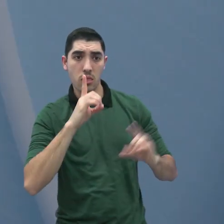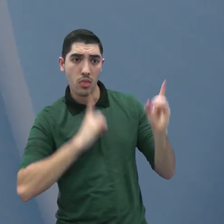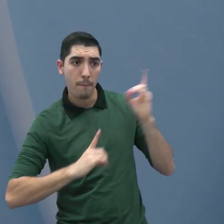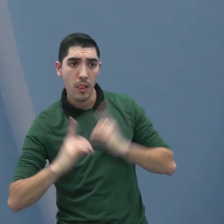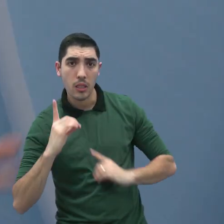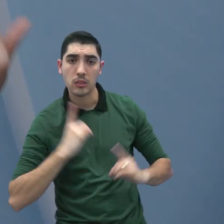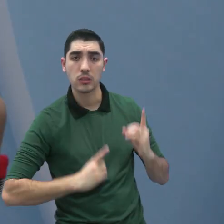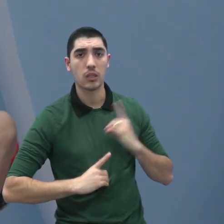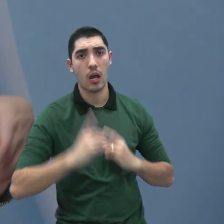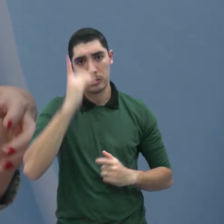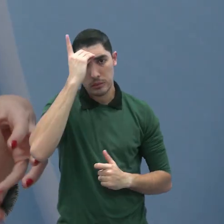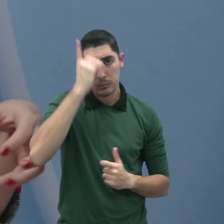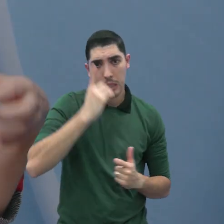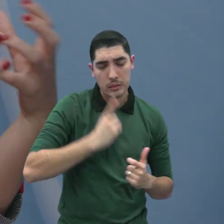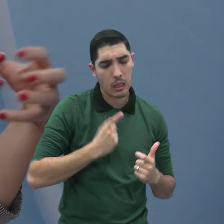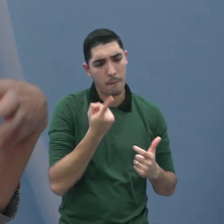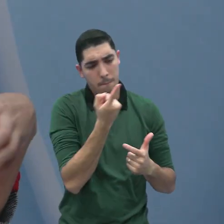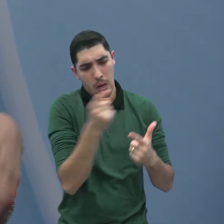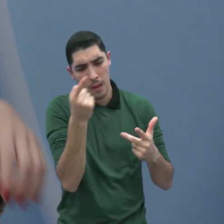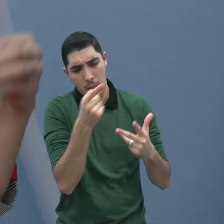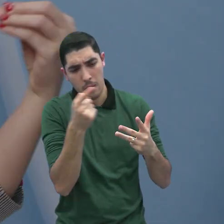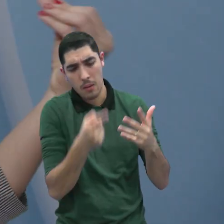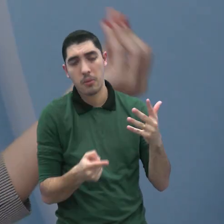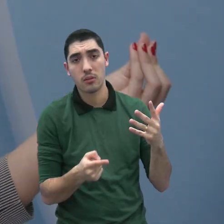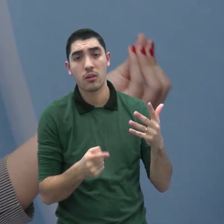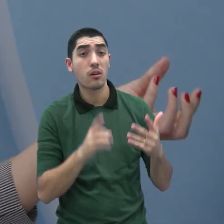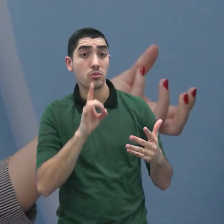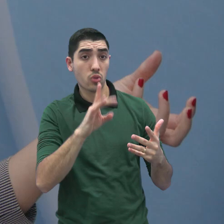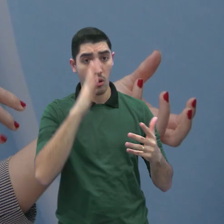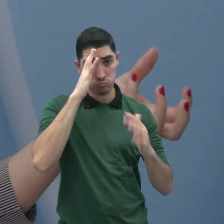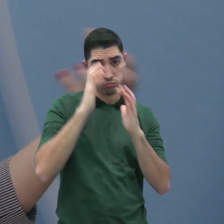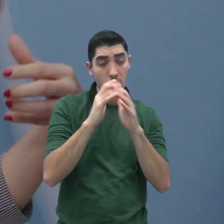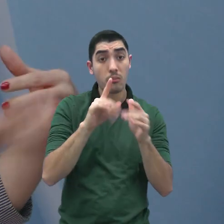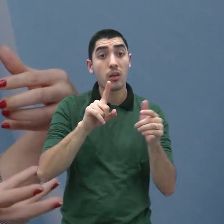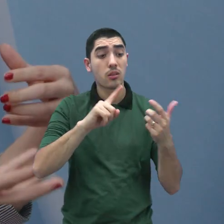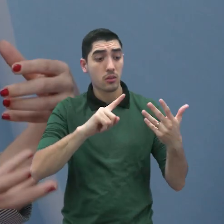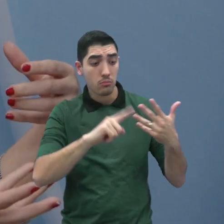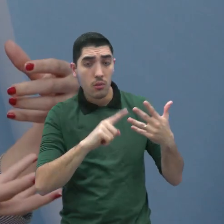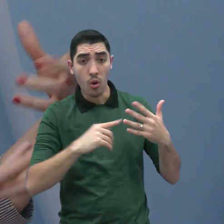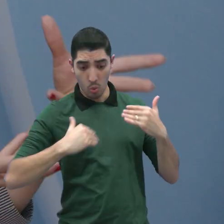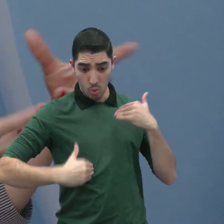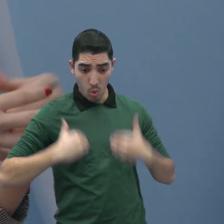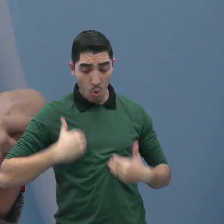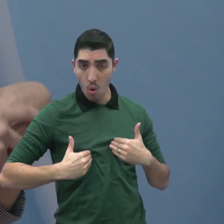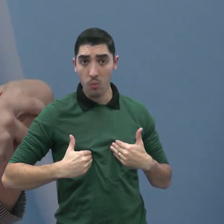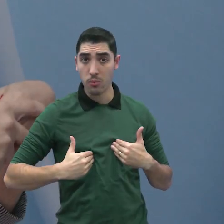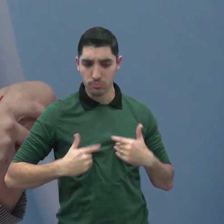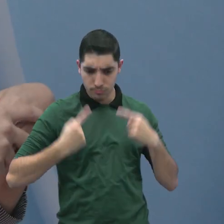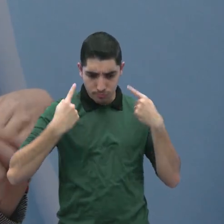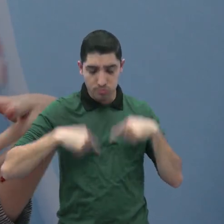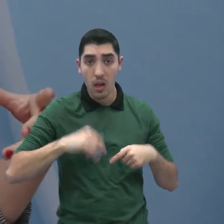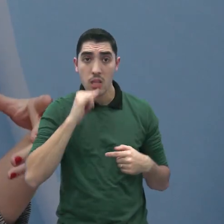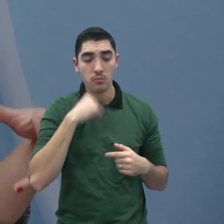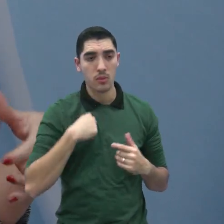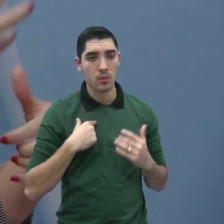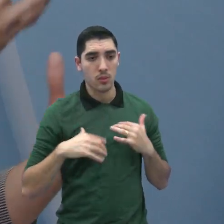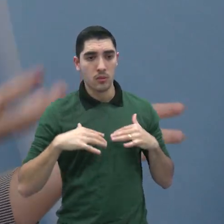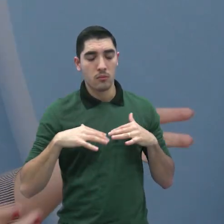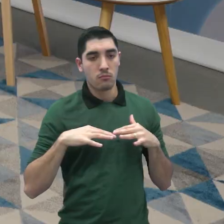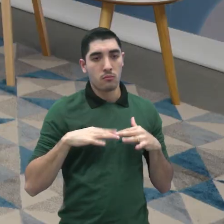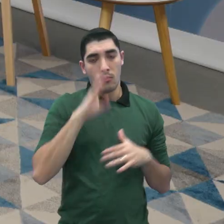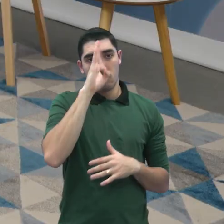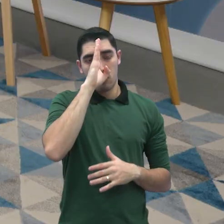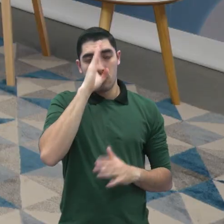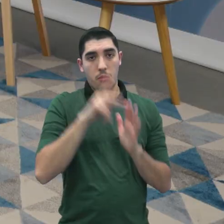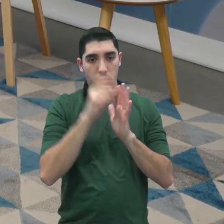falasse um pouquinho disso, e não só desses sintomas mais mentais, mas também até físicos, né? Uma pessoa pode sofrer um AVC, um